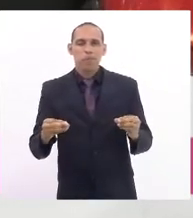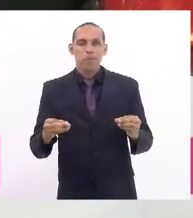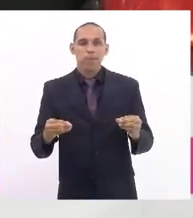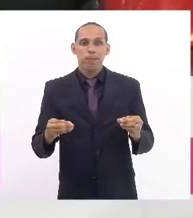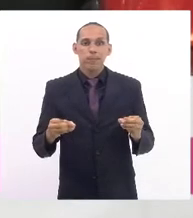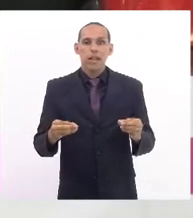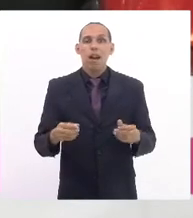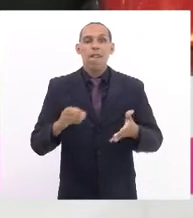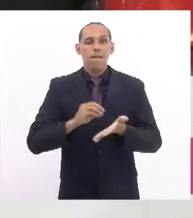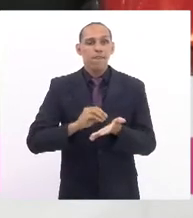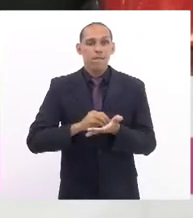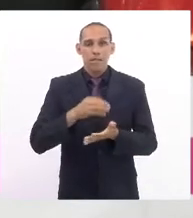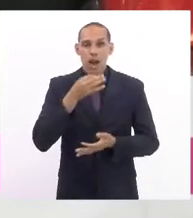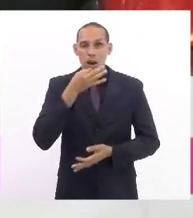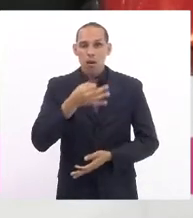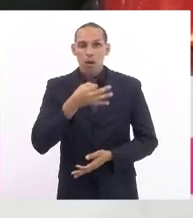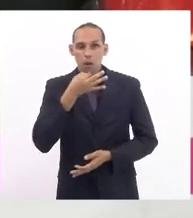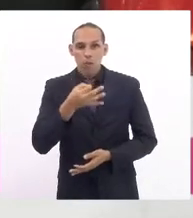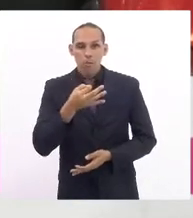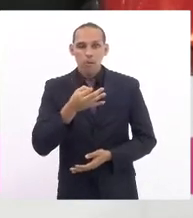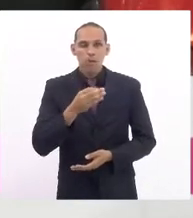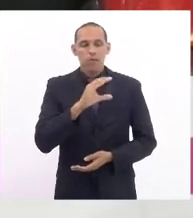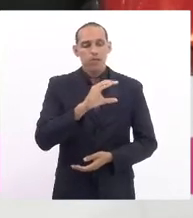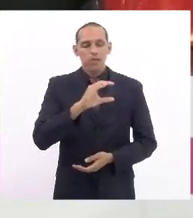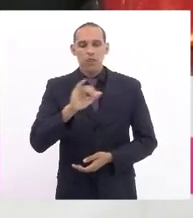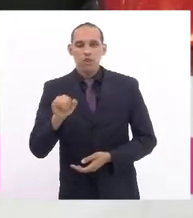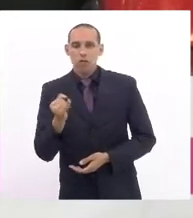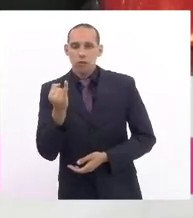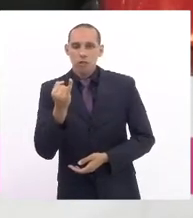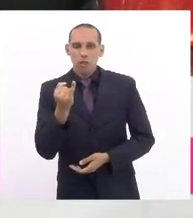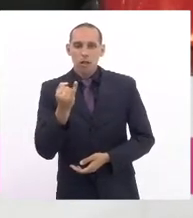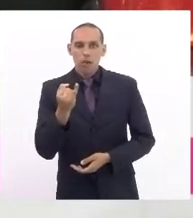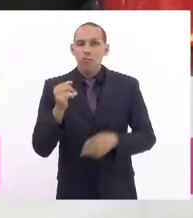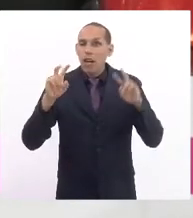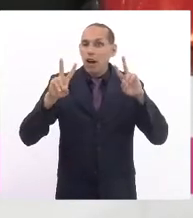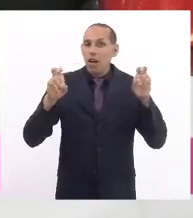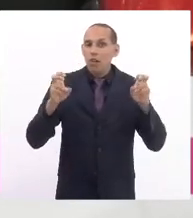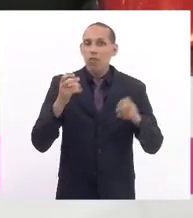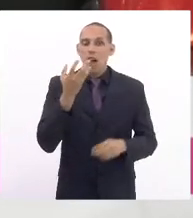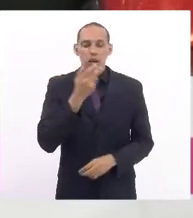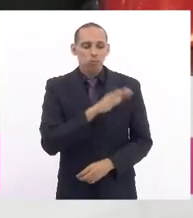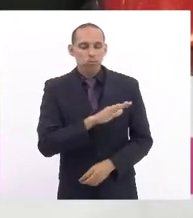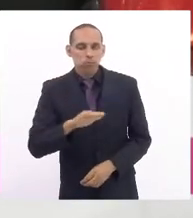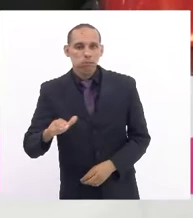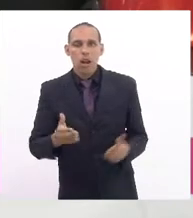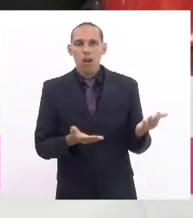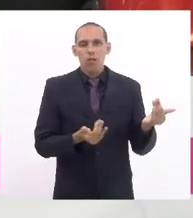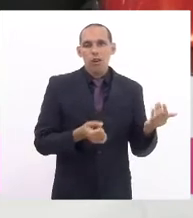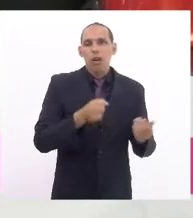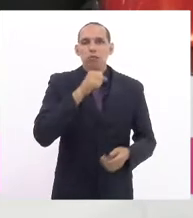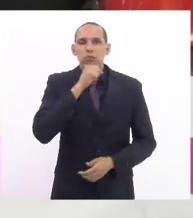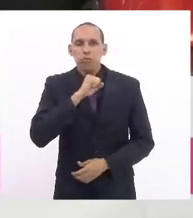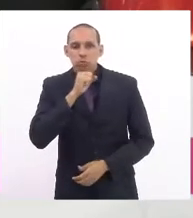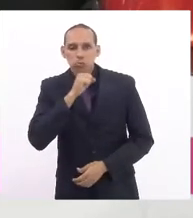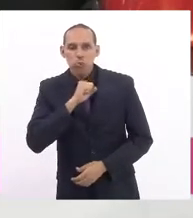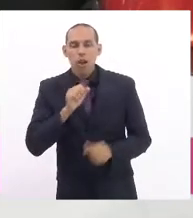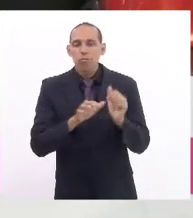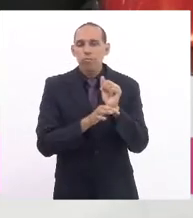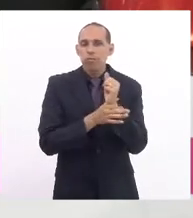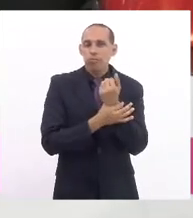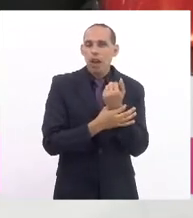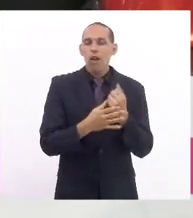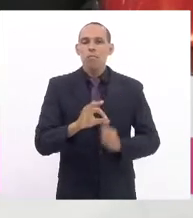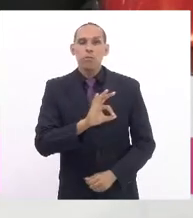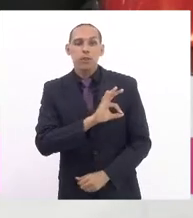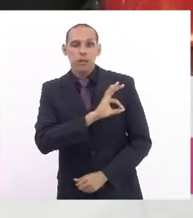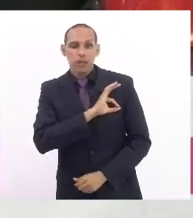pareceres das comissões de Constituição e Justiça, de Assuntos da Criança e do Adolescente e do Idoso, de Segurança Pública e Assuntos de Polícia,